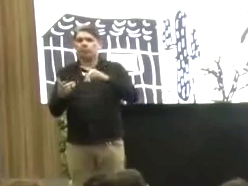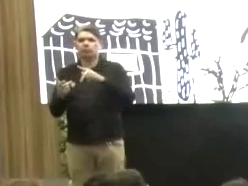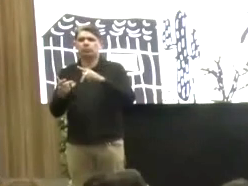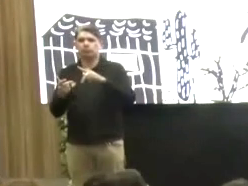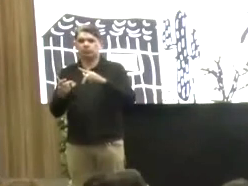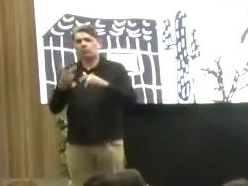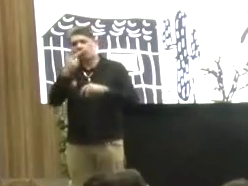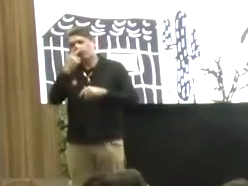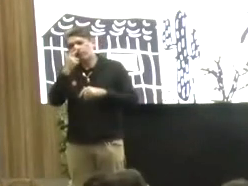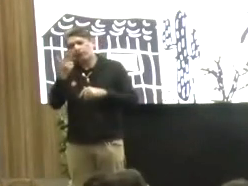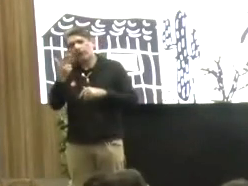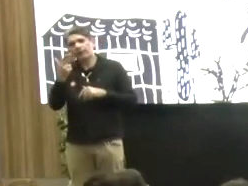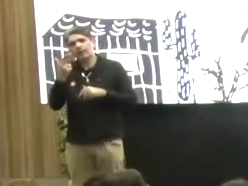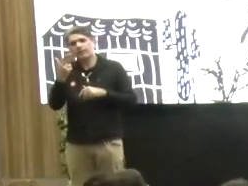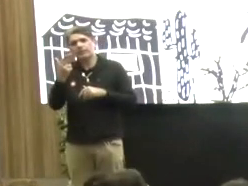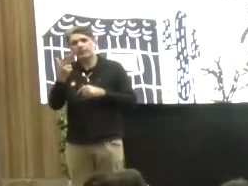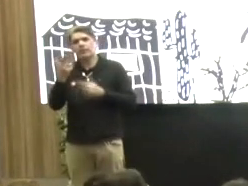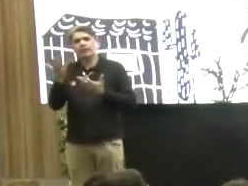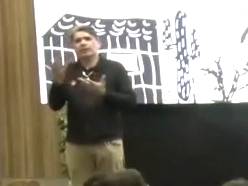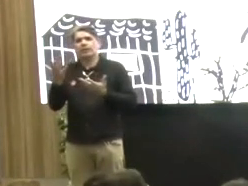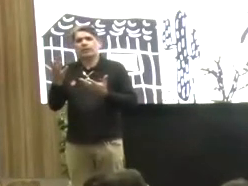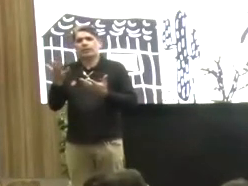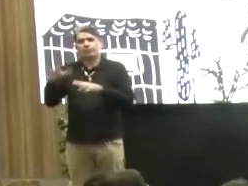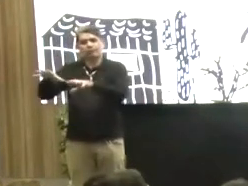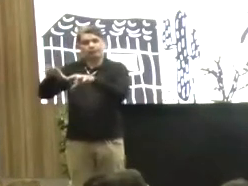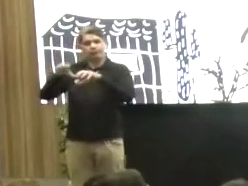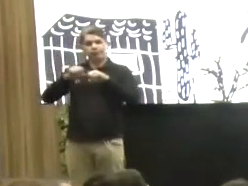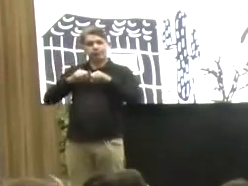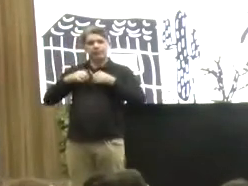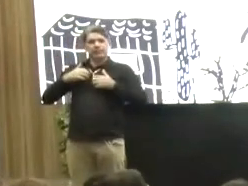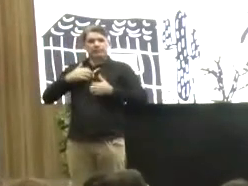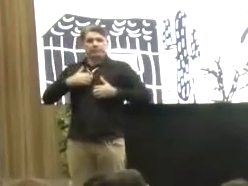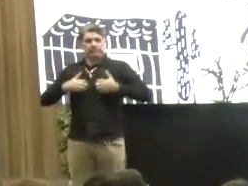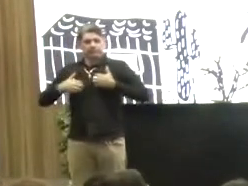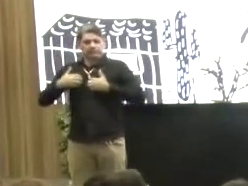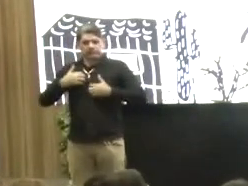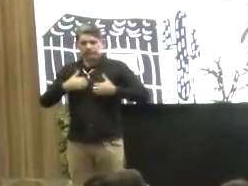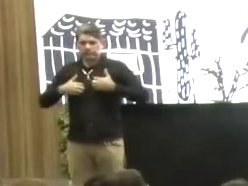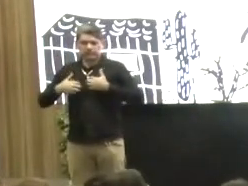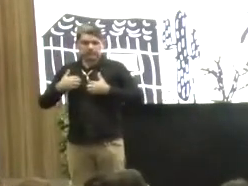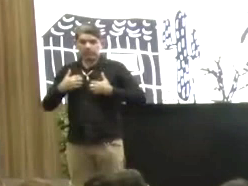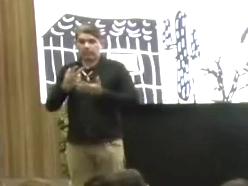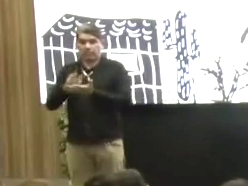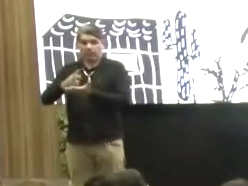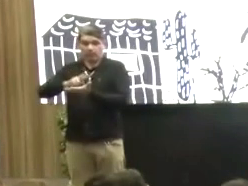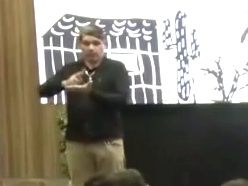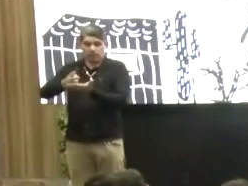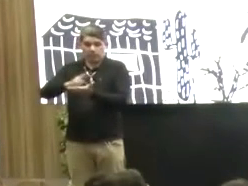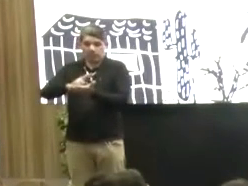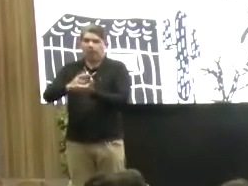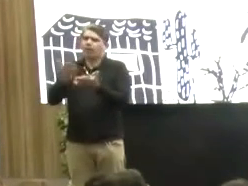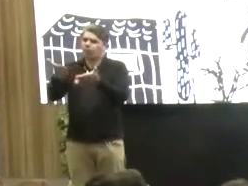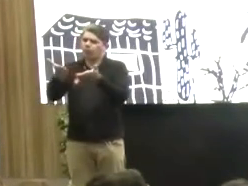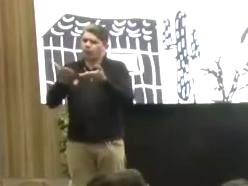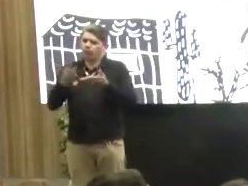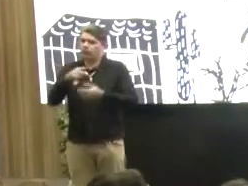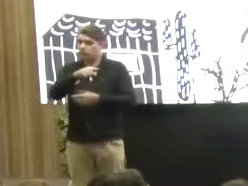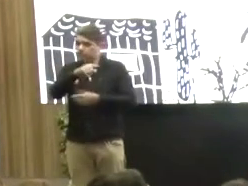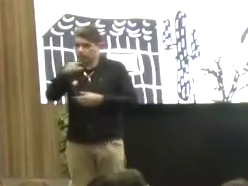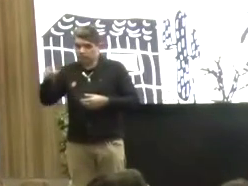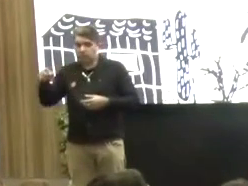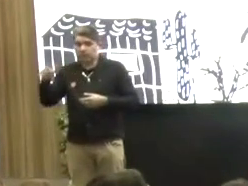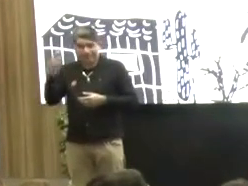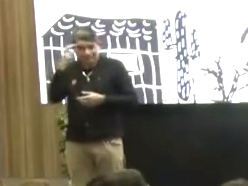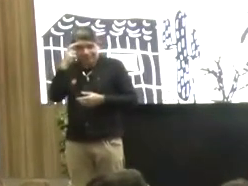dormir, atordoado, porque do ponto de vista, e eu faço um convite a todo mundo como intelectuais,